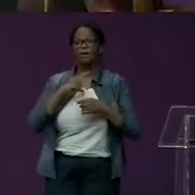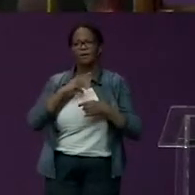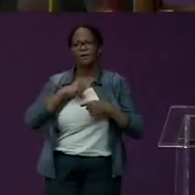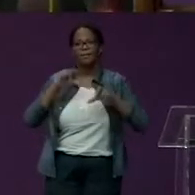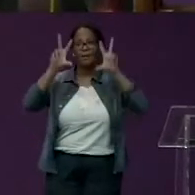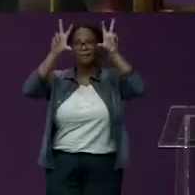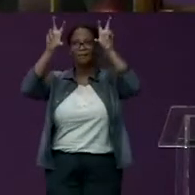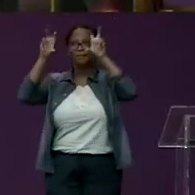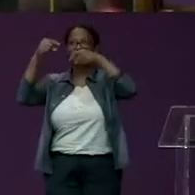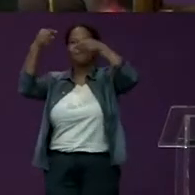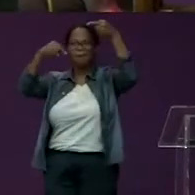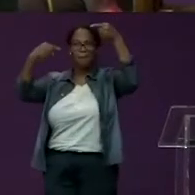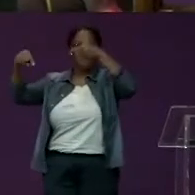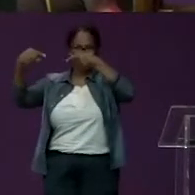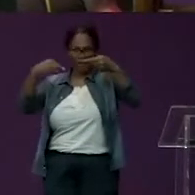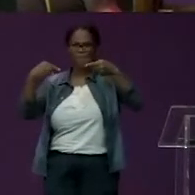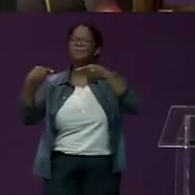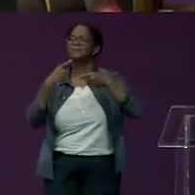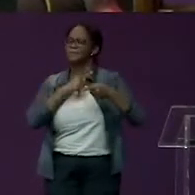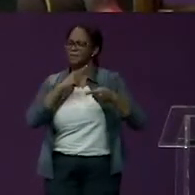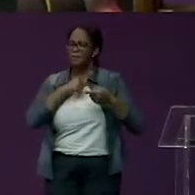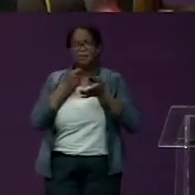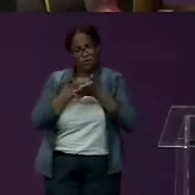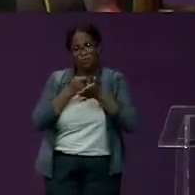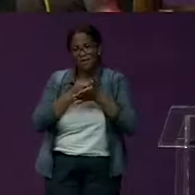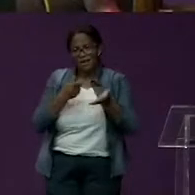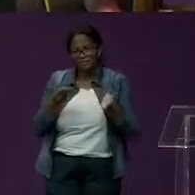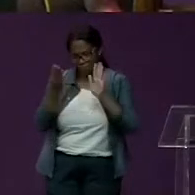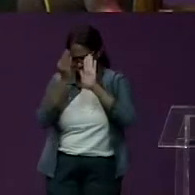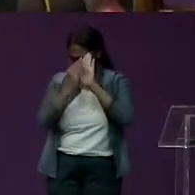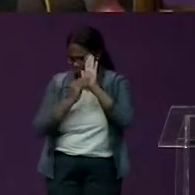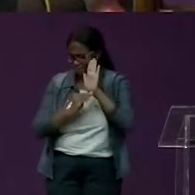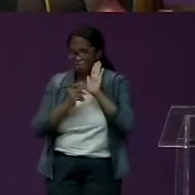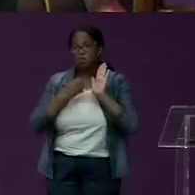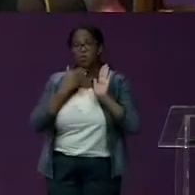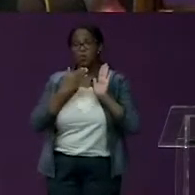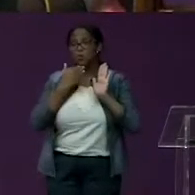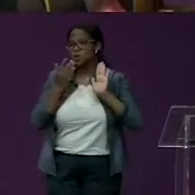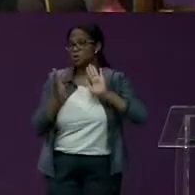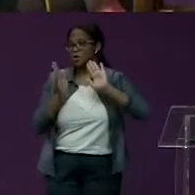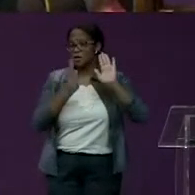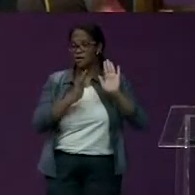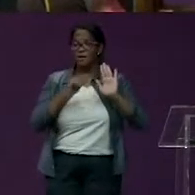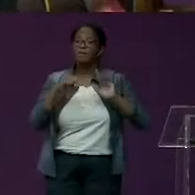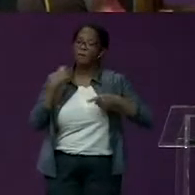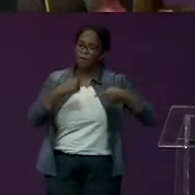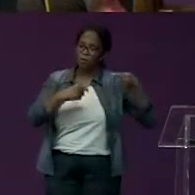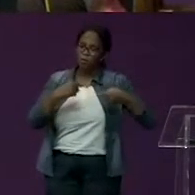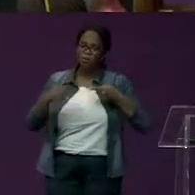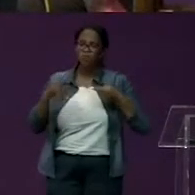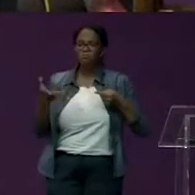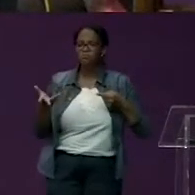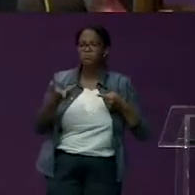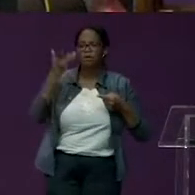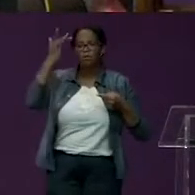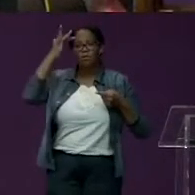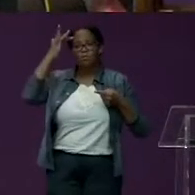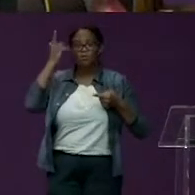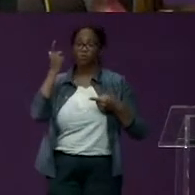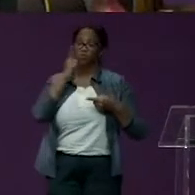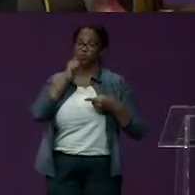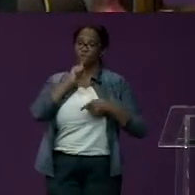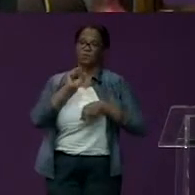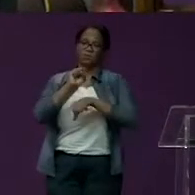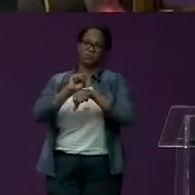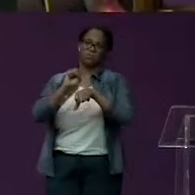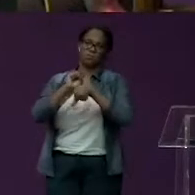temas polêmicos e tem que ser assim, senão nem vale a pena, né, ter esse pacto político de alto nível. Eu acho que fizemos isso no 8º